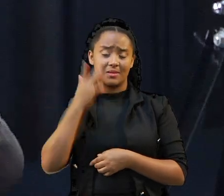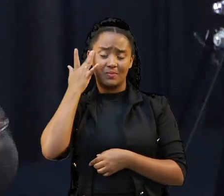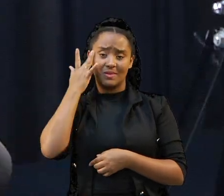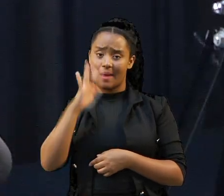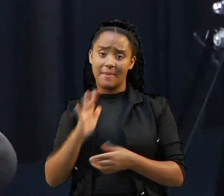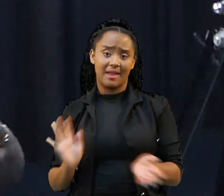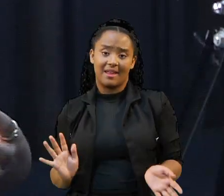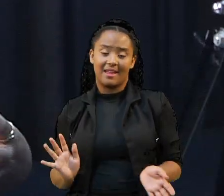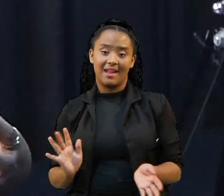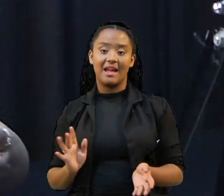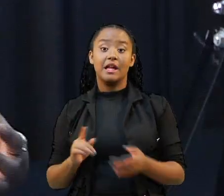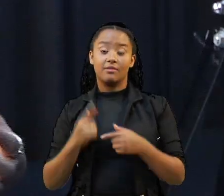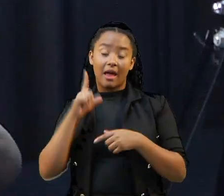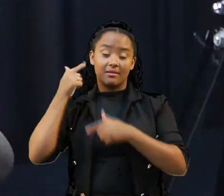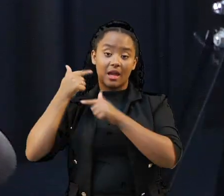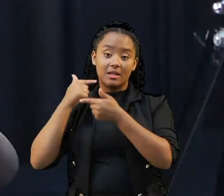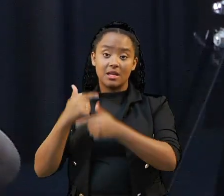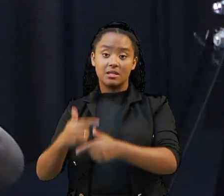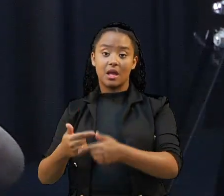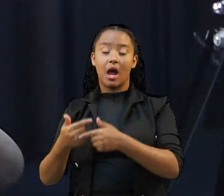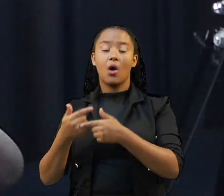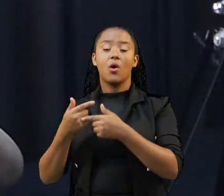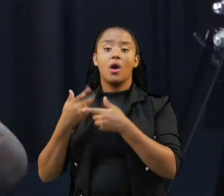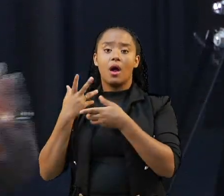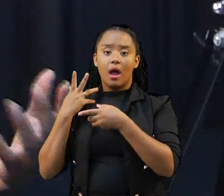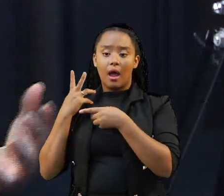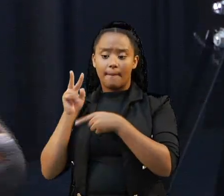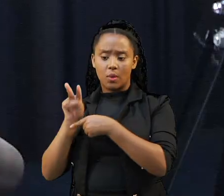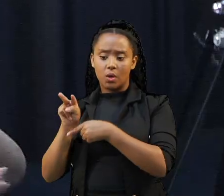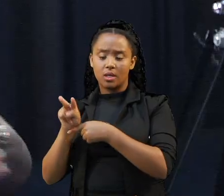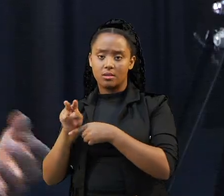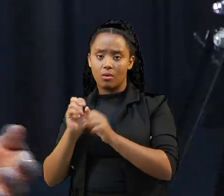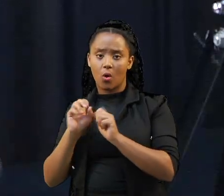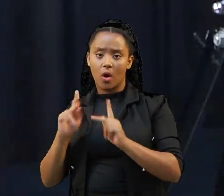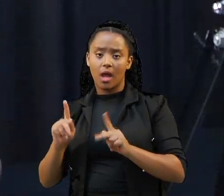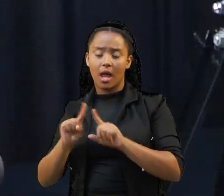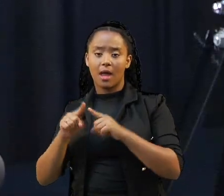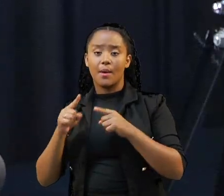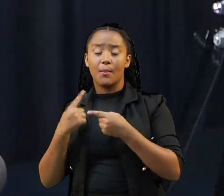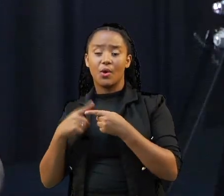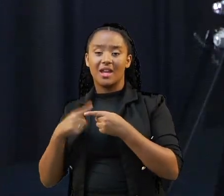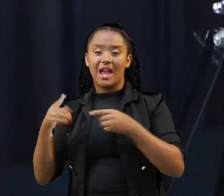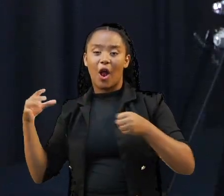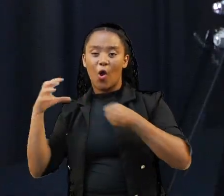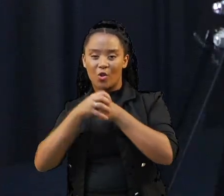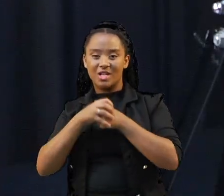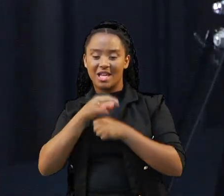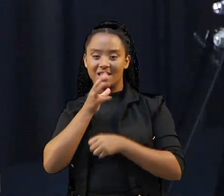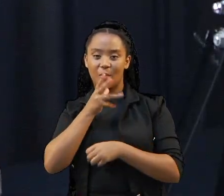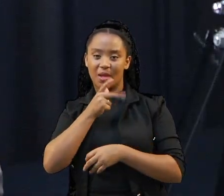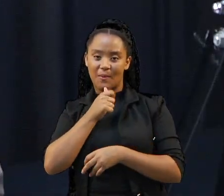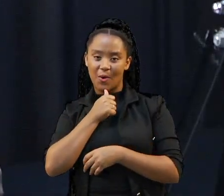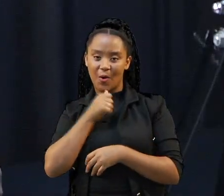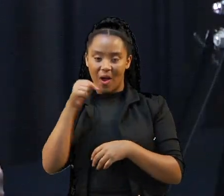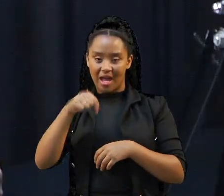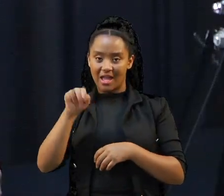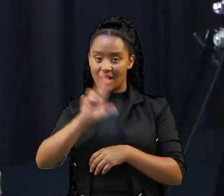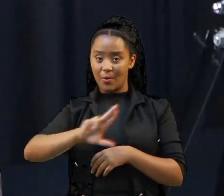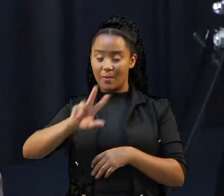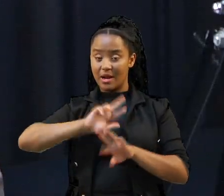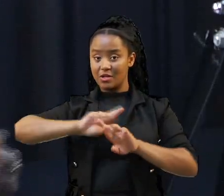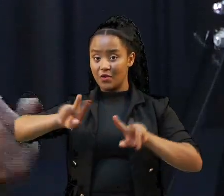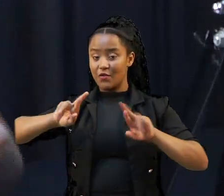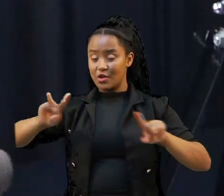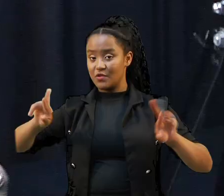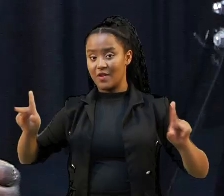bem preservadas, isso é muito bom, mas é porque foi colonizado bem depois do que outros lugares, como aqui em Uberlândia, né?